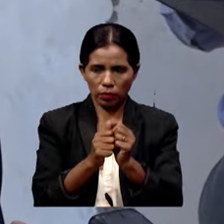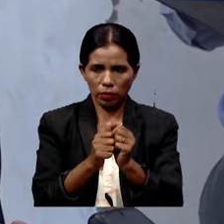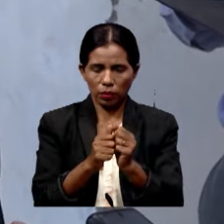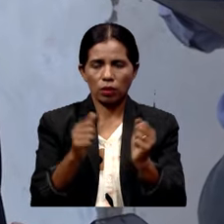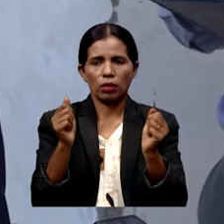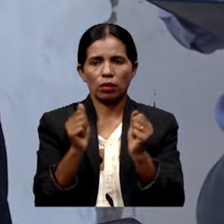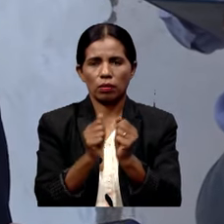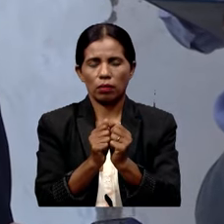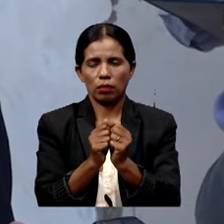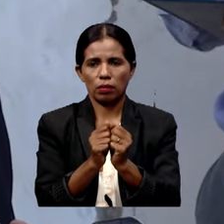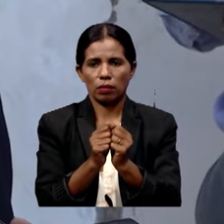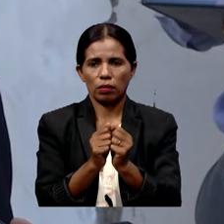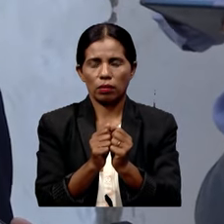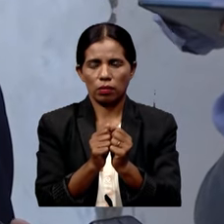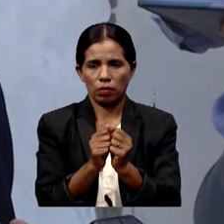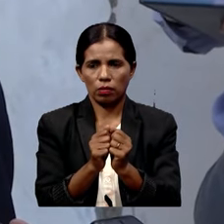entre